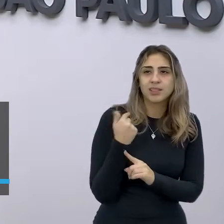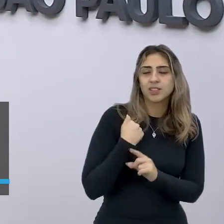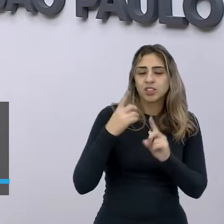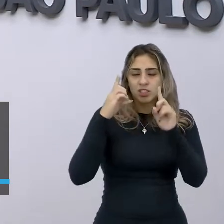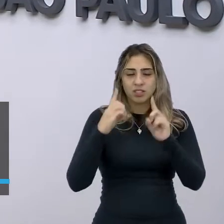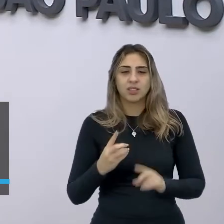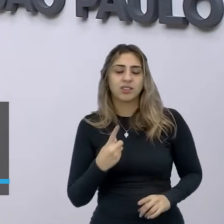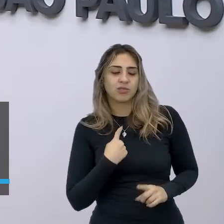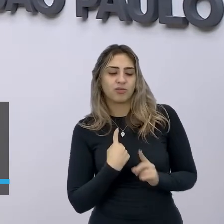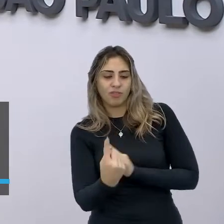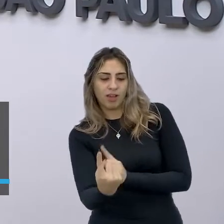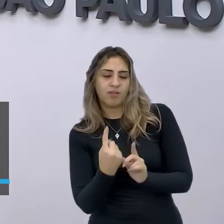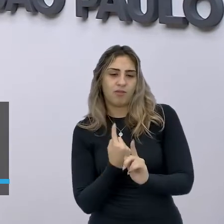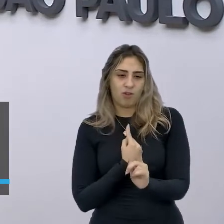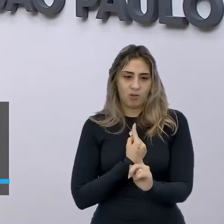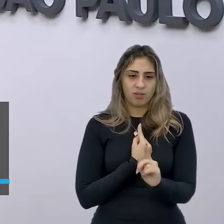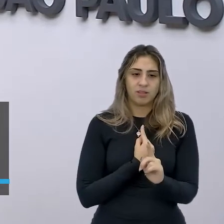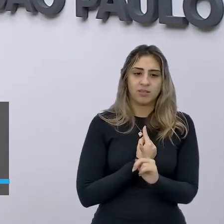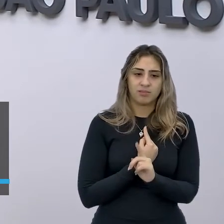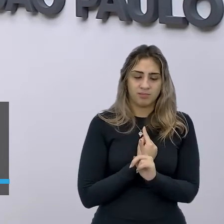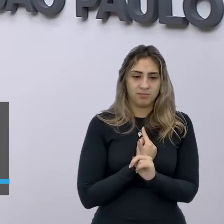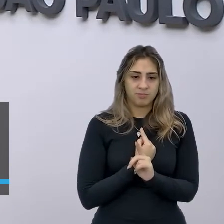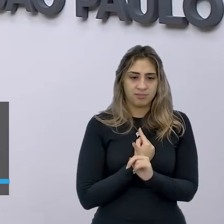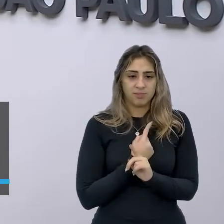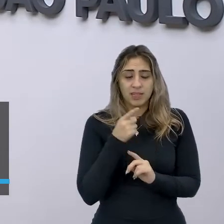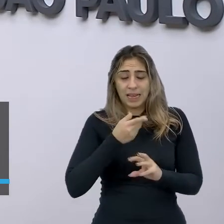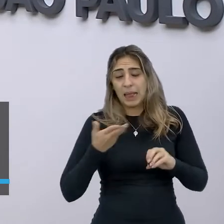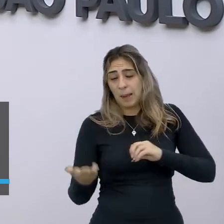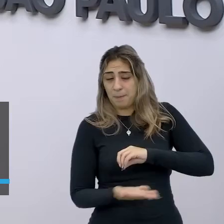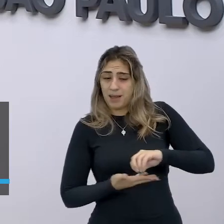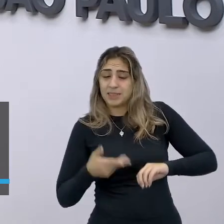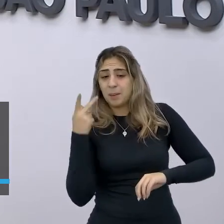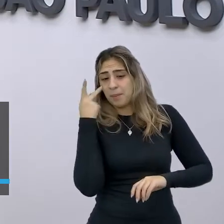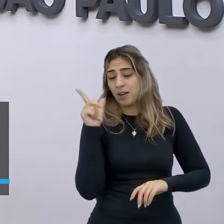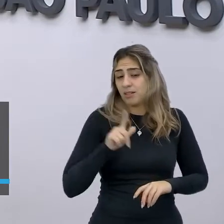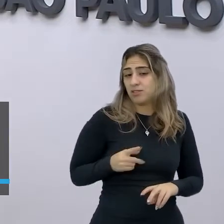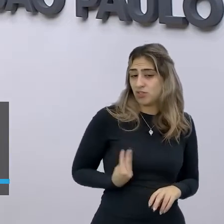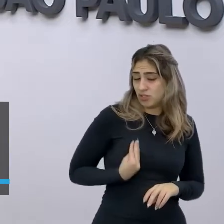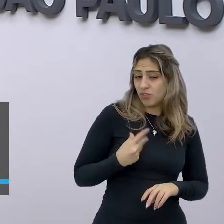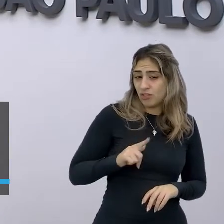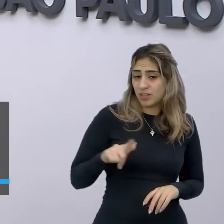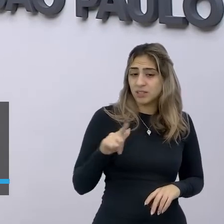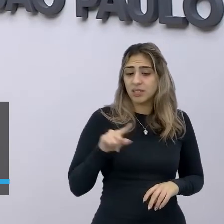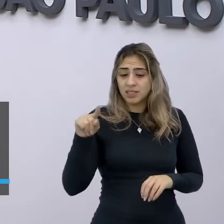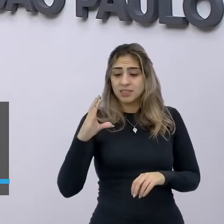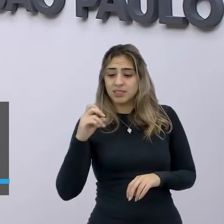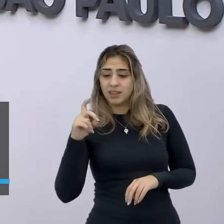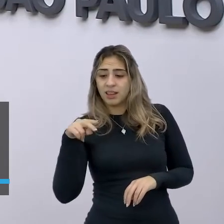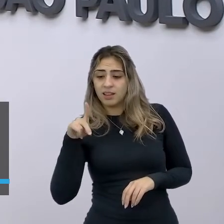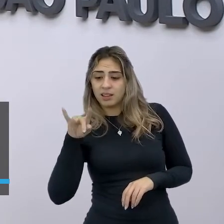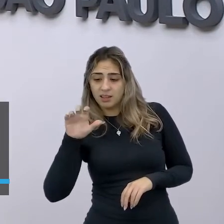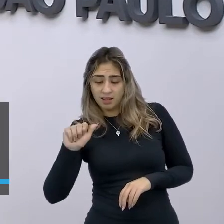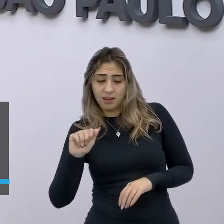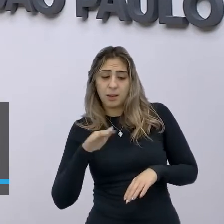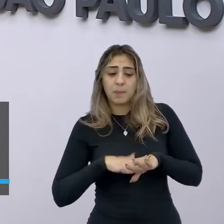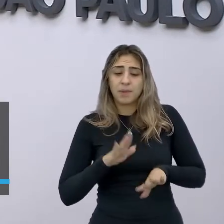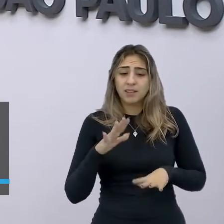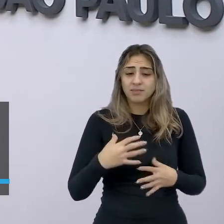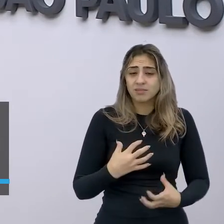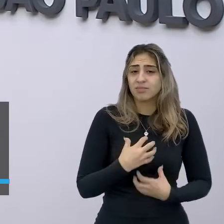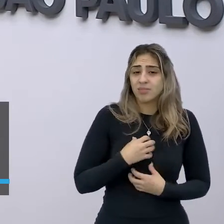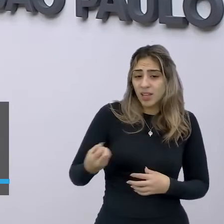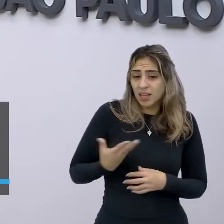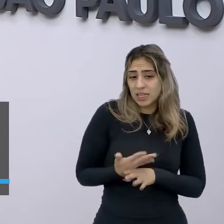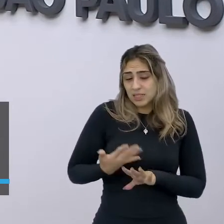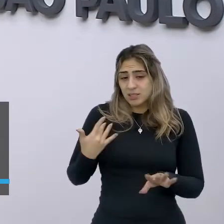direito de ir e vir, ele foi a base para que houvesse essa cidadania aí. E mais recentemente,